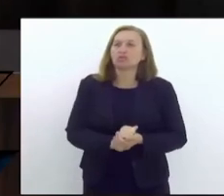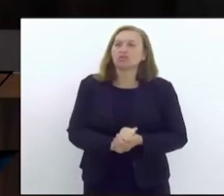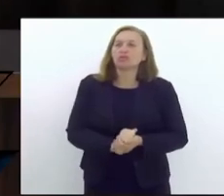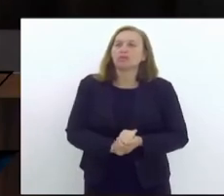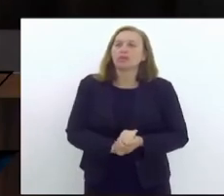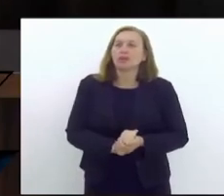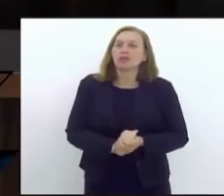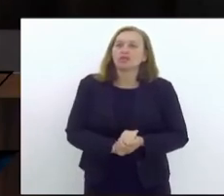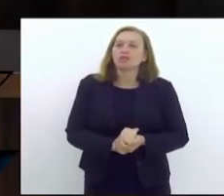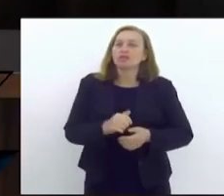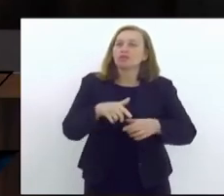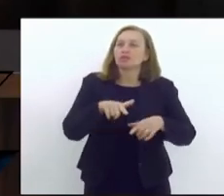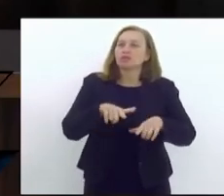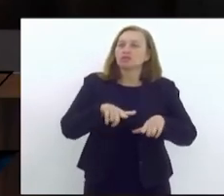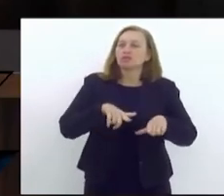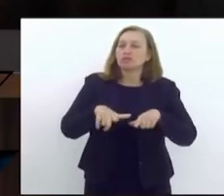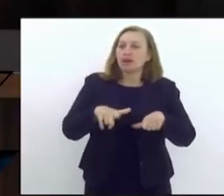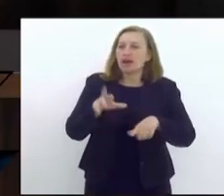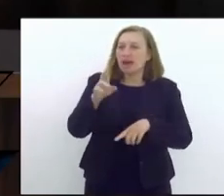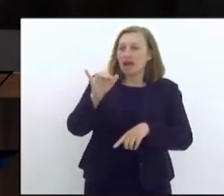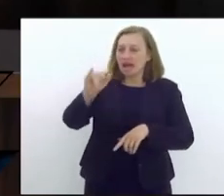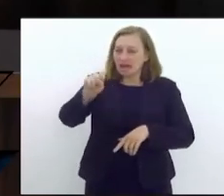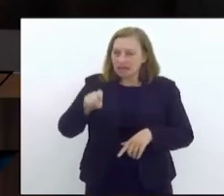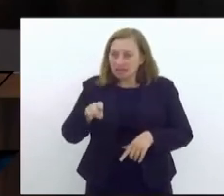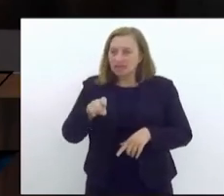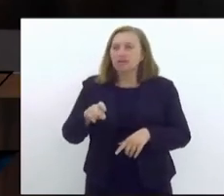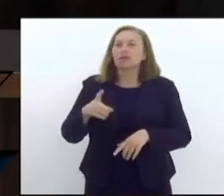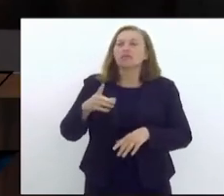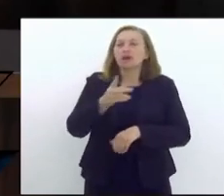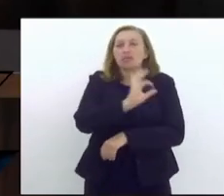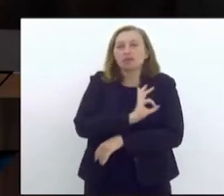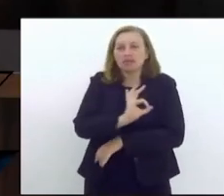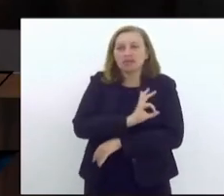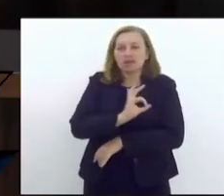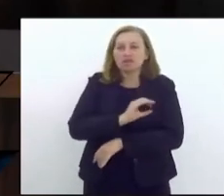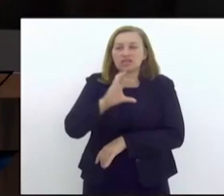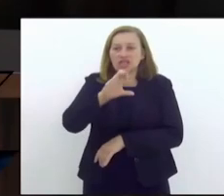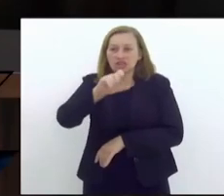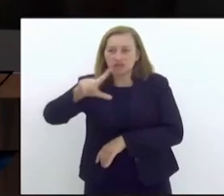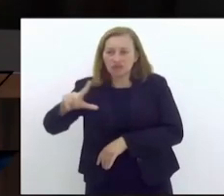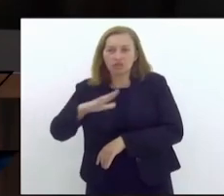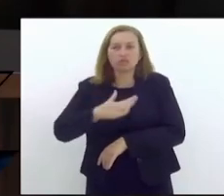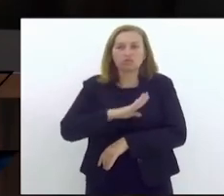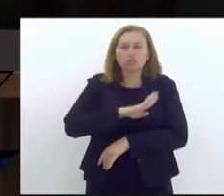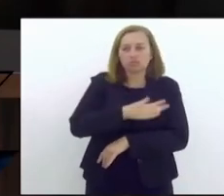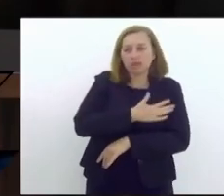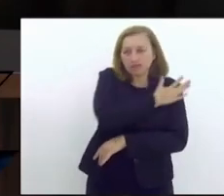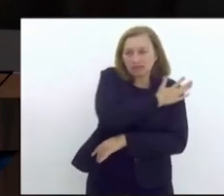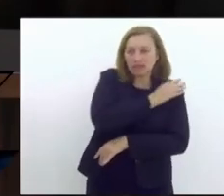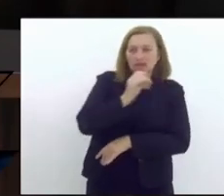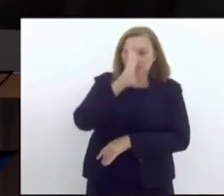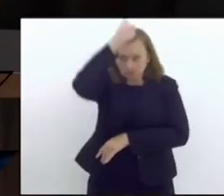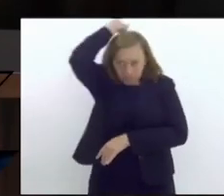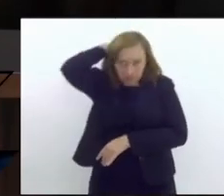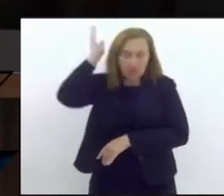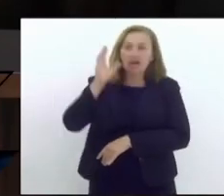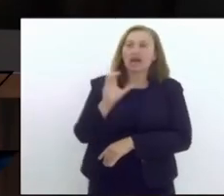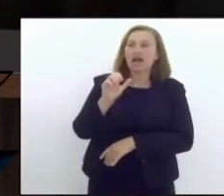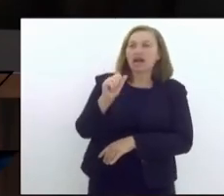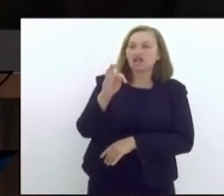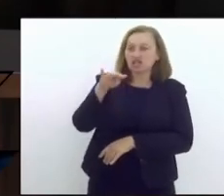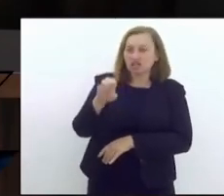regime adicional de serviço reais para policiais civis policiais militares Bombeiros Militares e agentes penitenciários